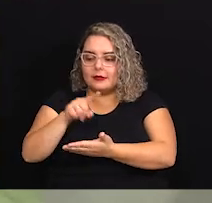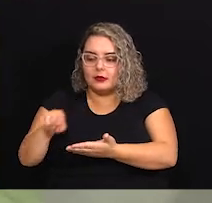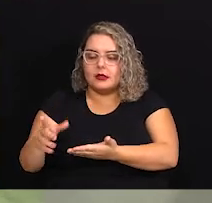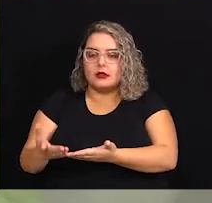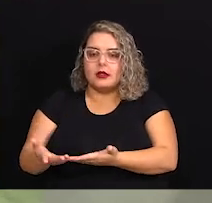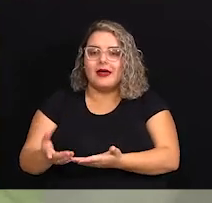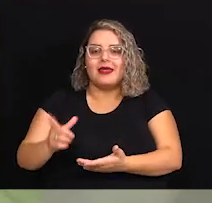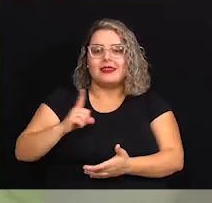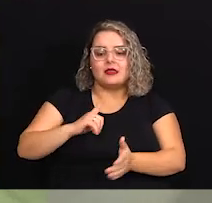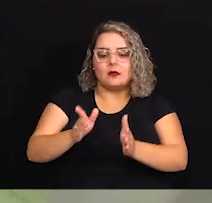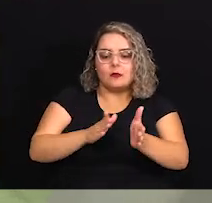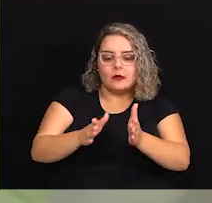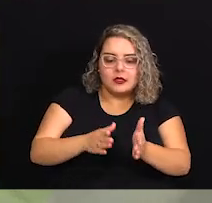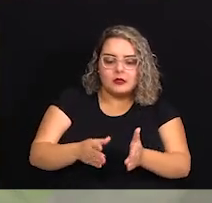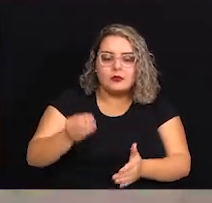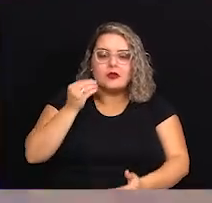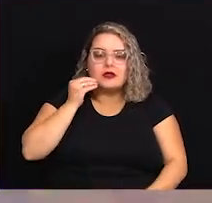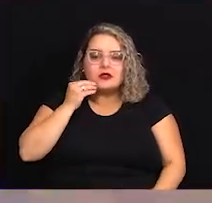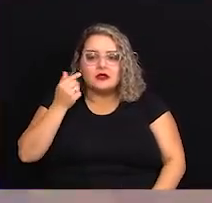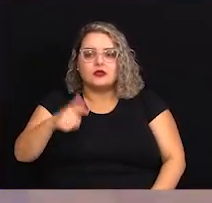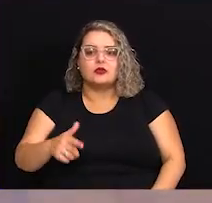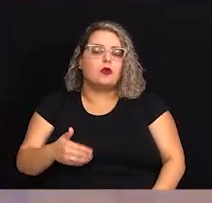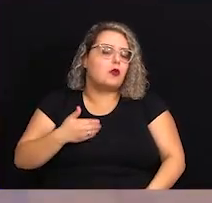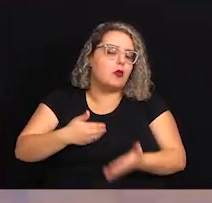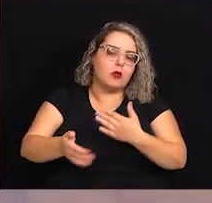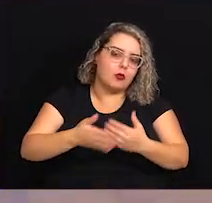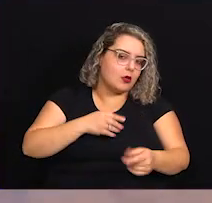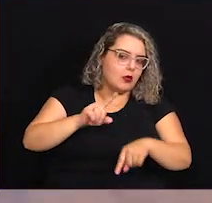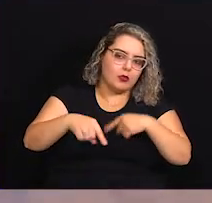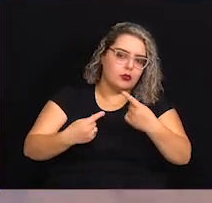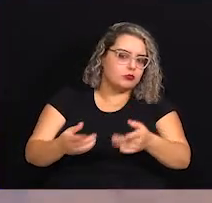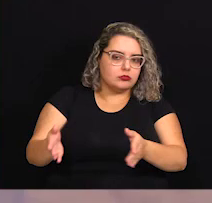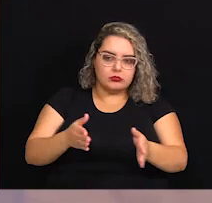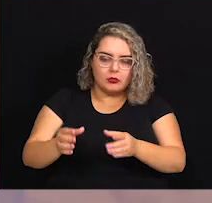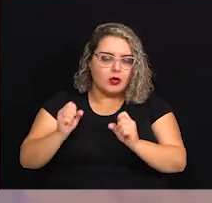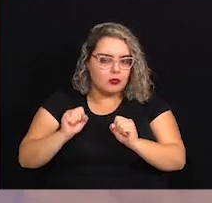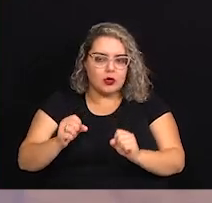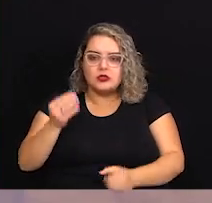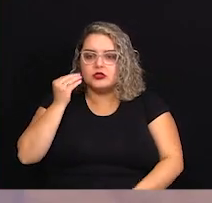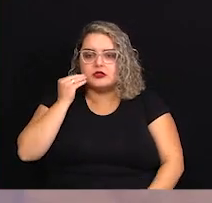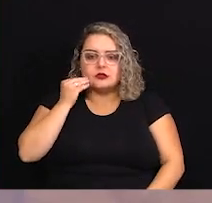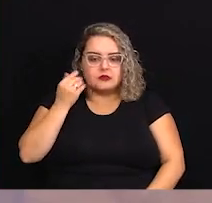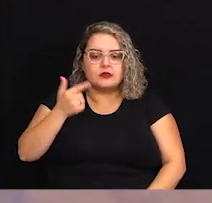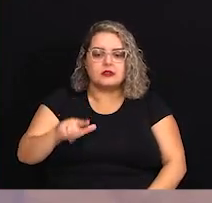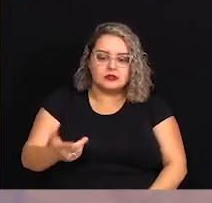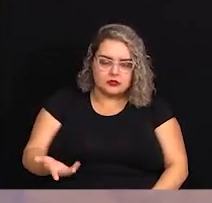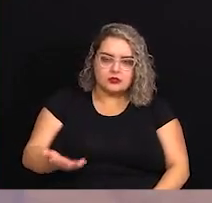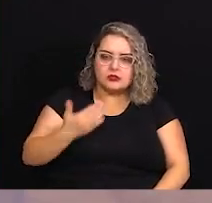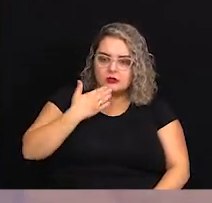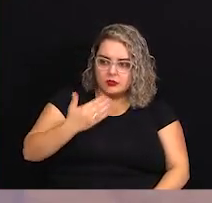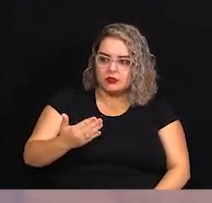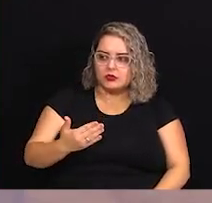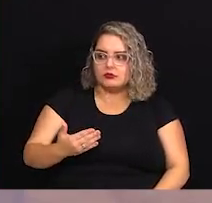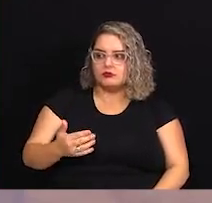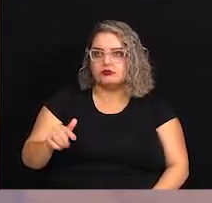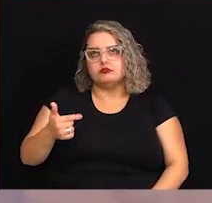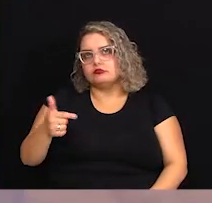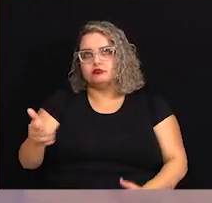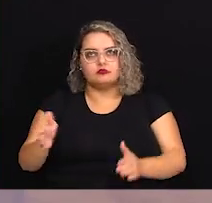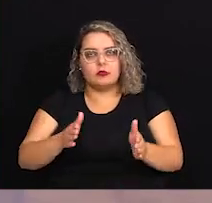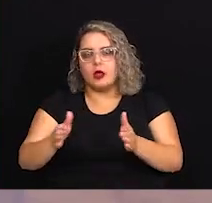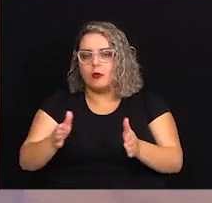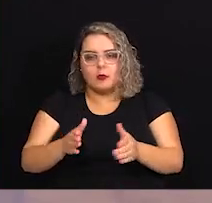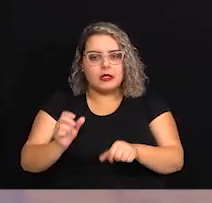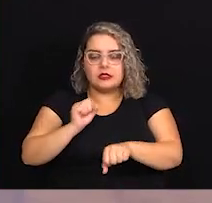precisa esperar para tentar novamente, ou a qualquer outro momento ela já pode tentar fazer esse pedido de novo? Não tem